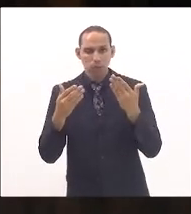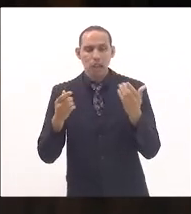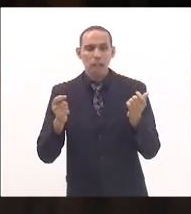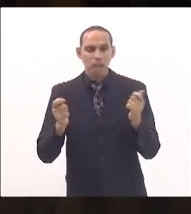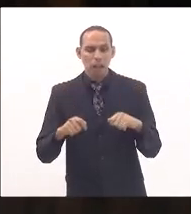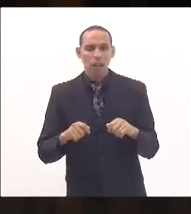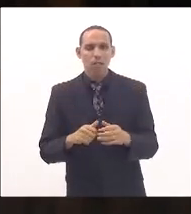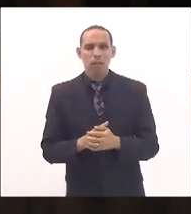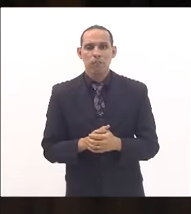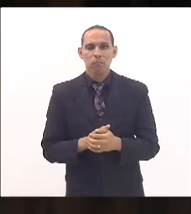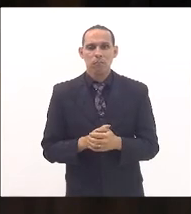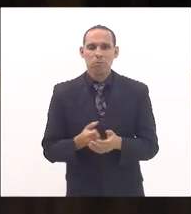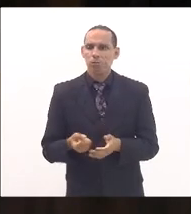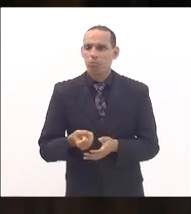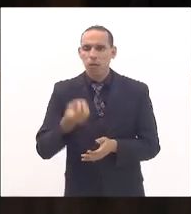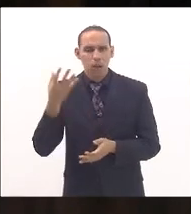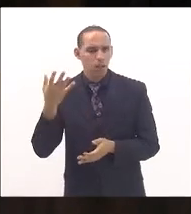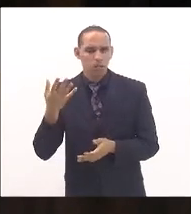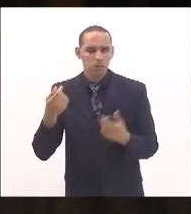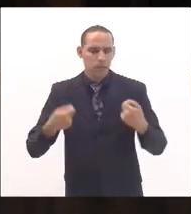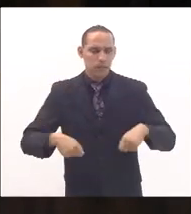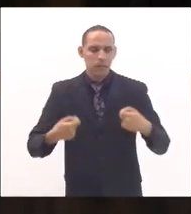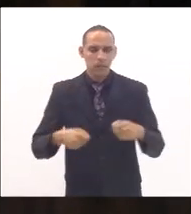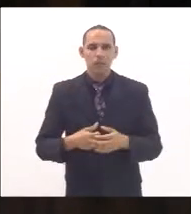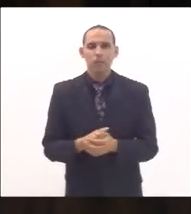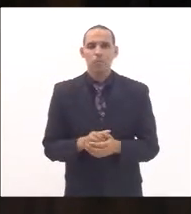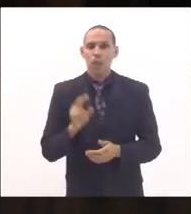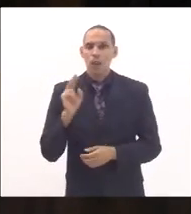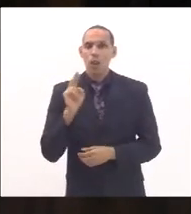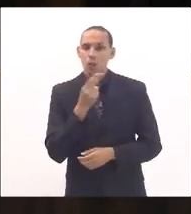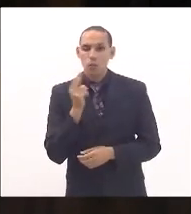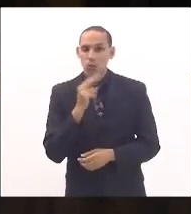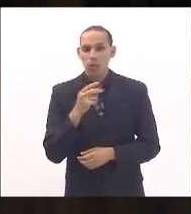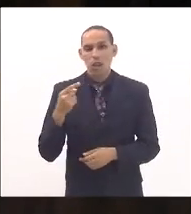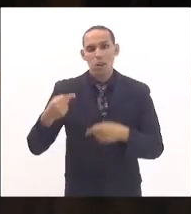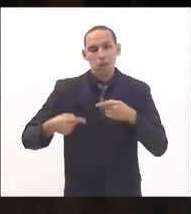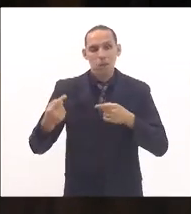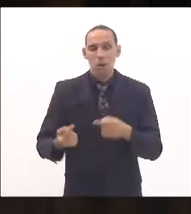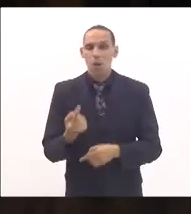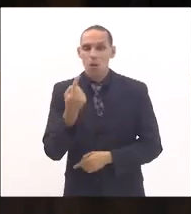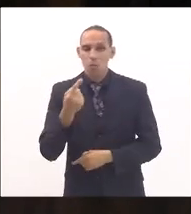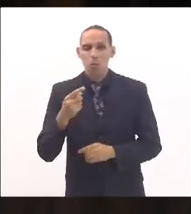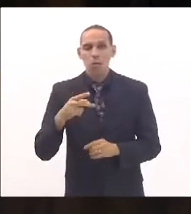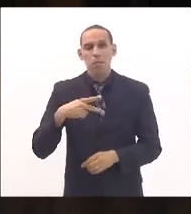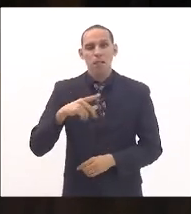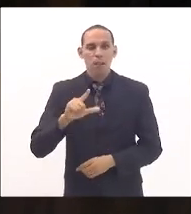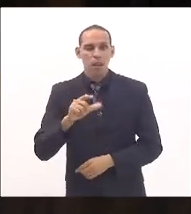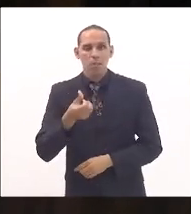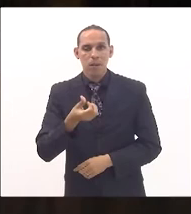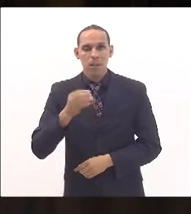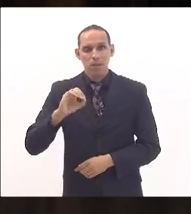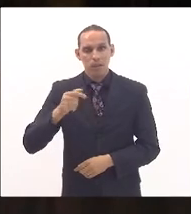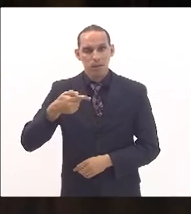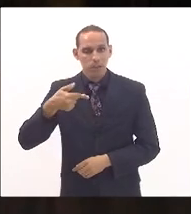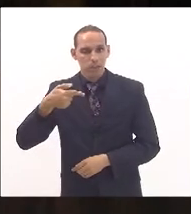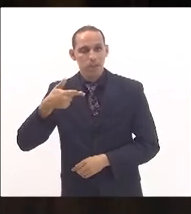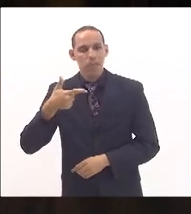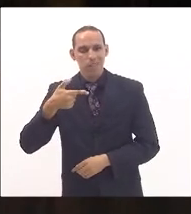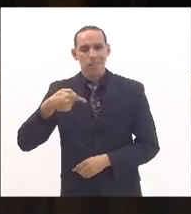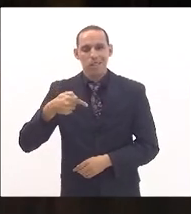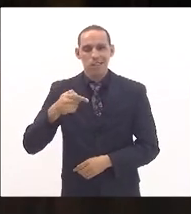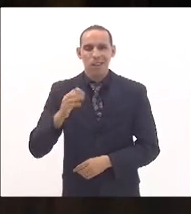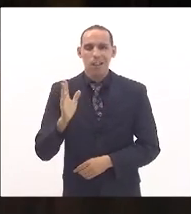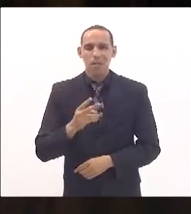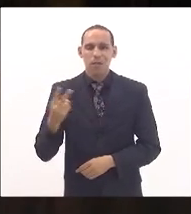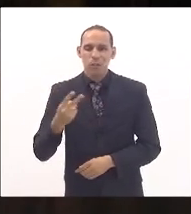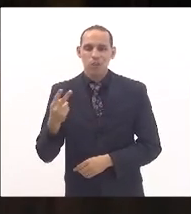quanto forem necessárias. Em regime de urgência, em discussão única, projeto de lei 6027/22, retirada de